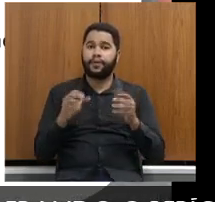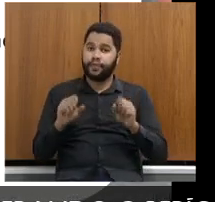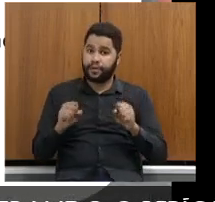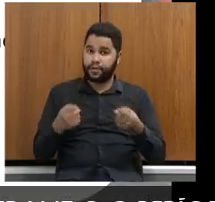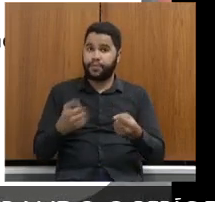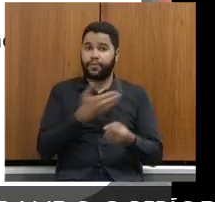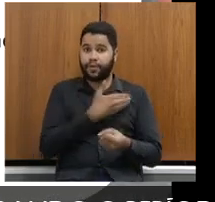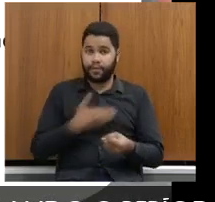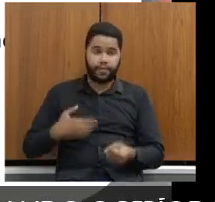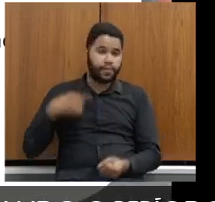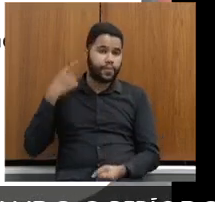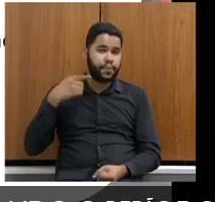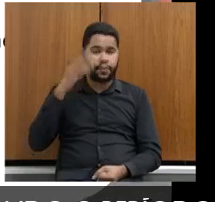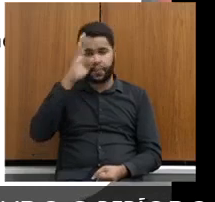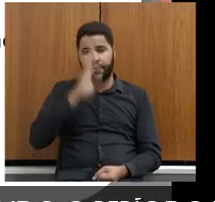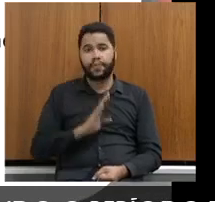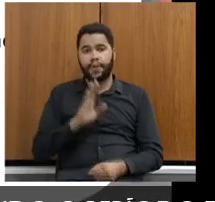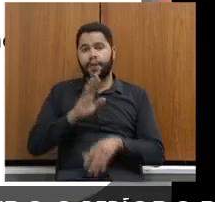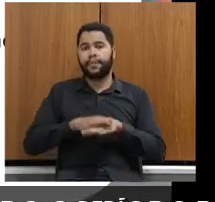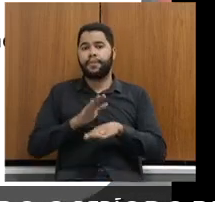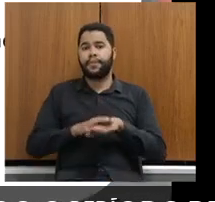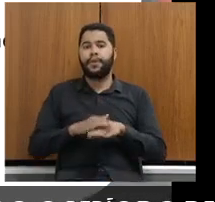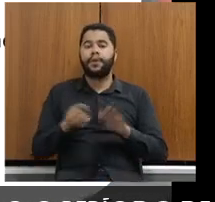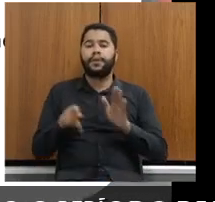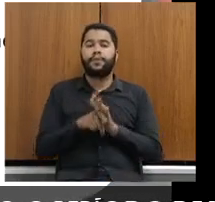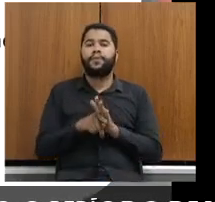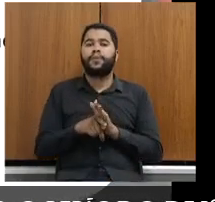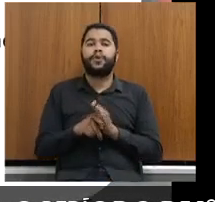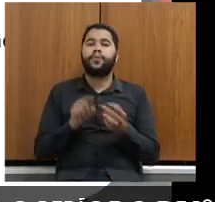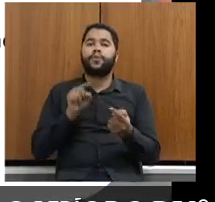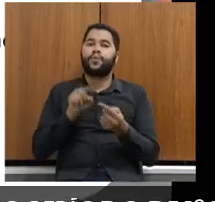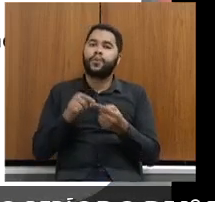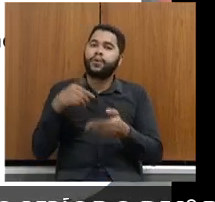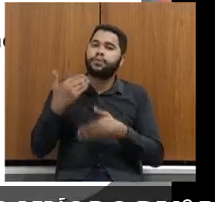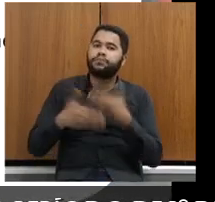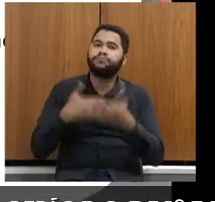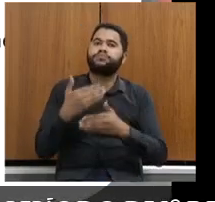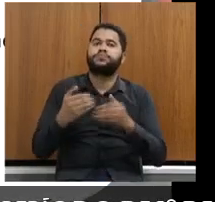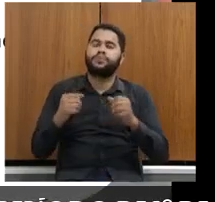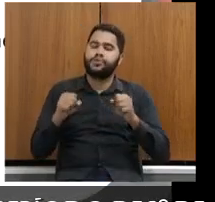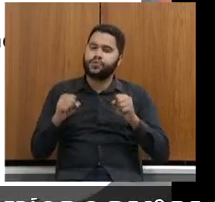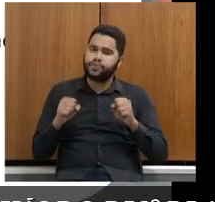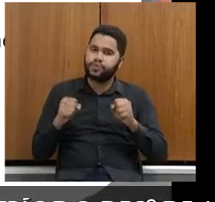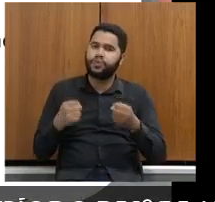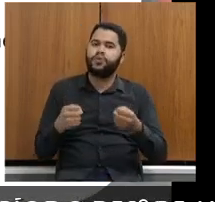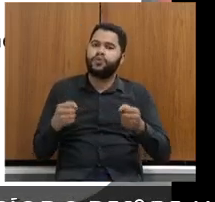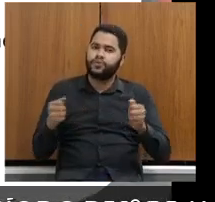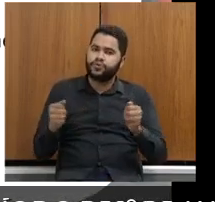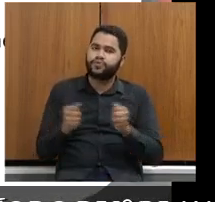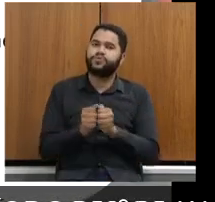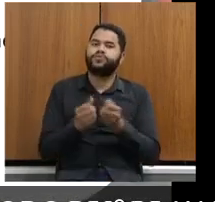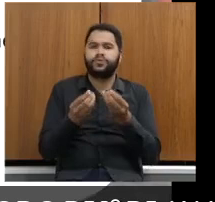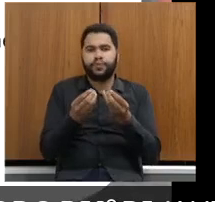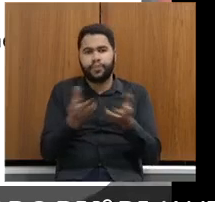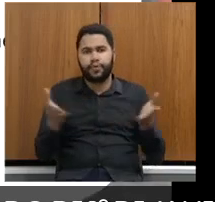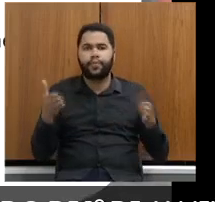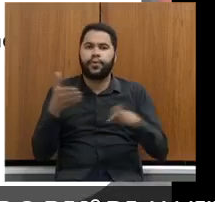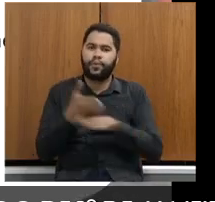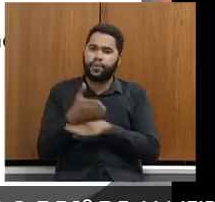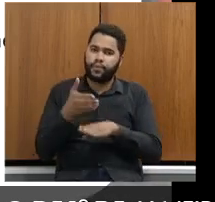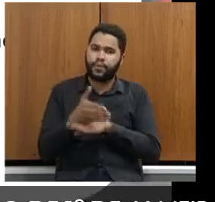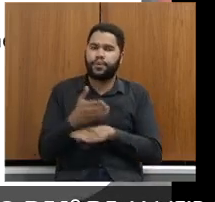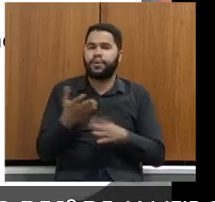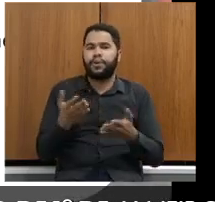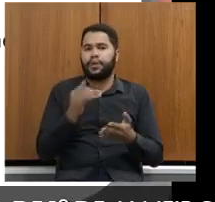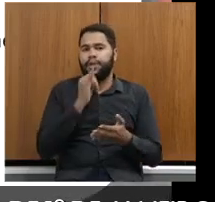Pública foi formalizado esse termo é que visou o desenvolvimento de ações conjuntas para promover o acesso né a